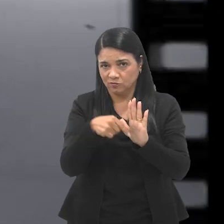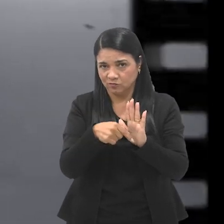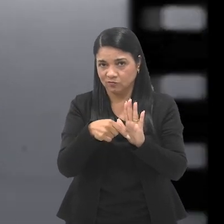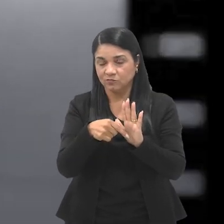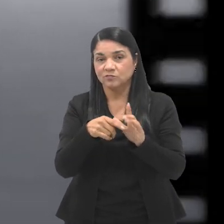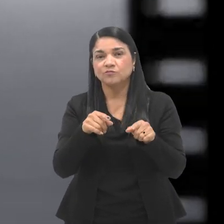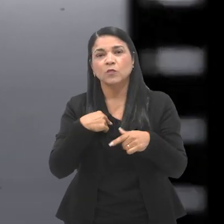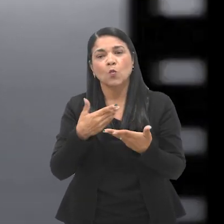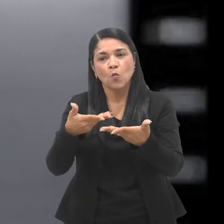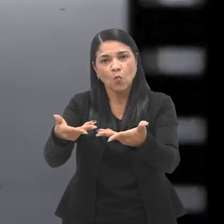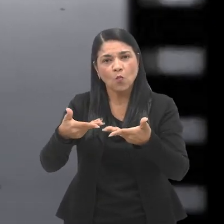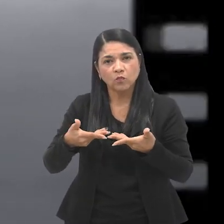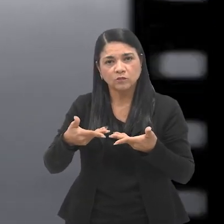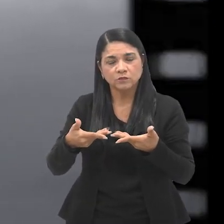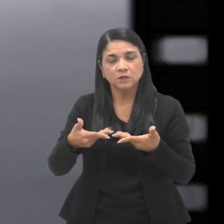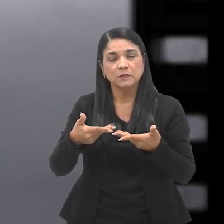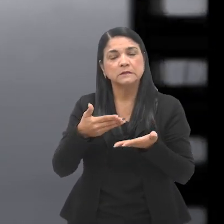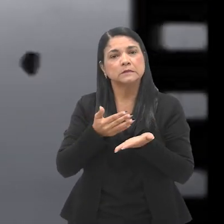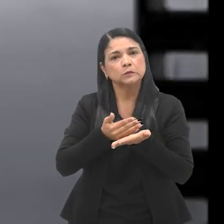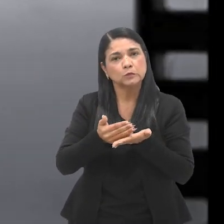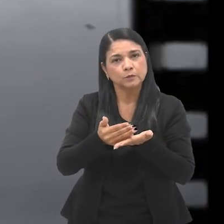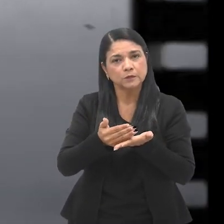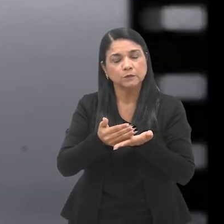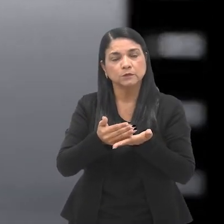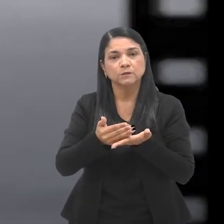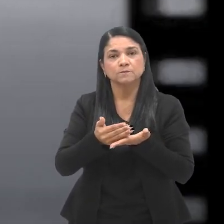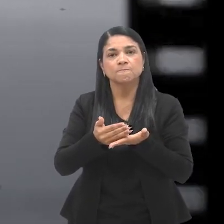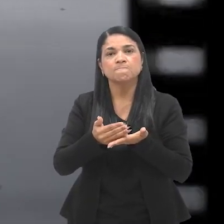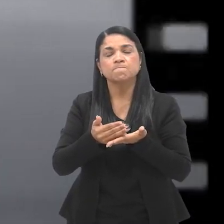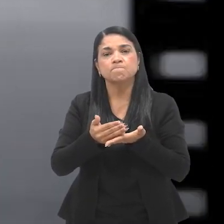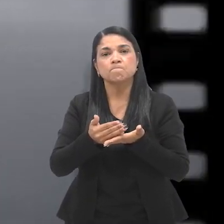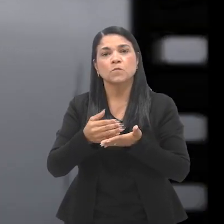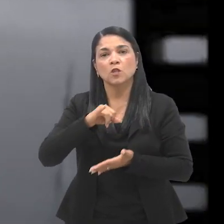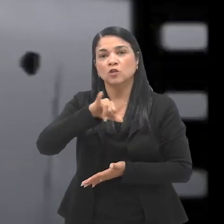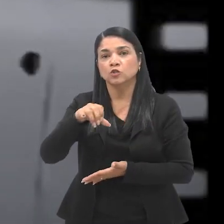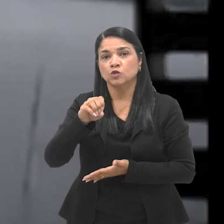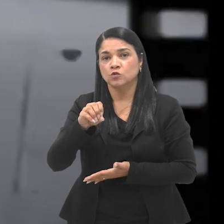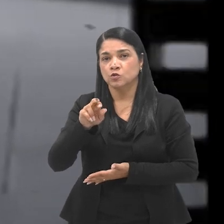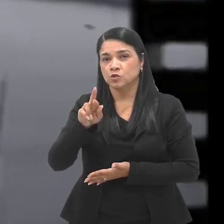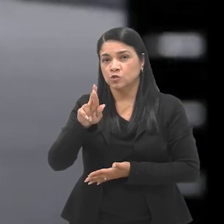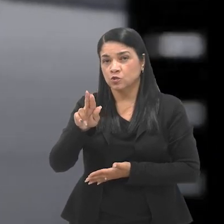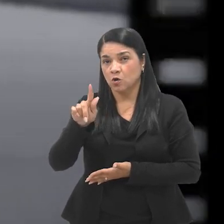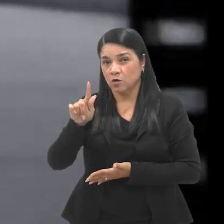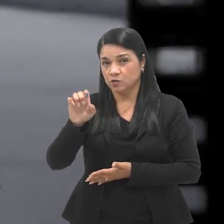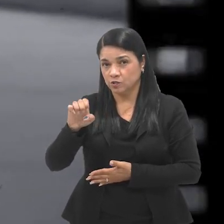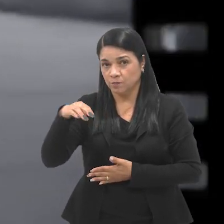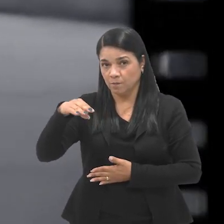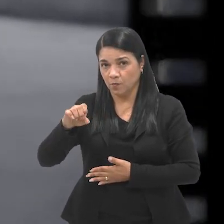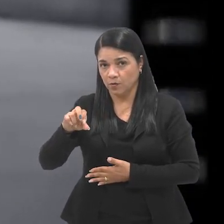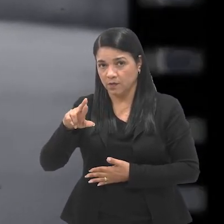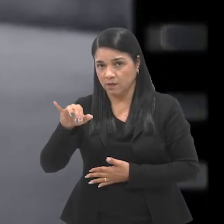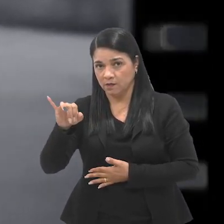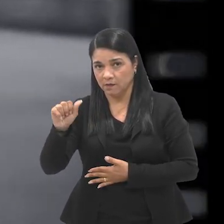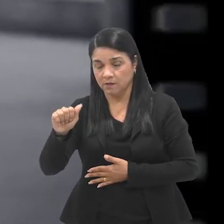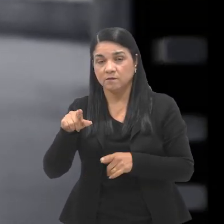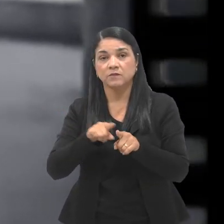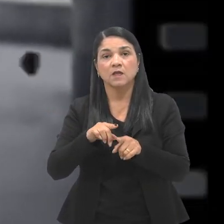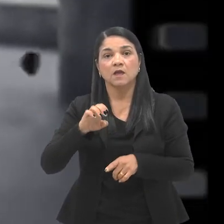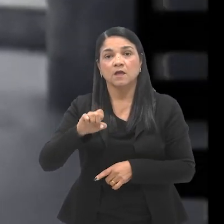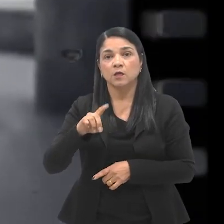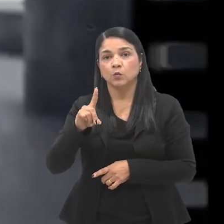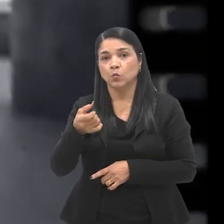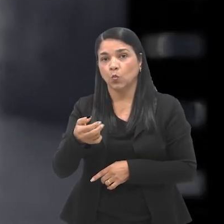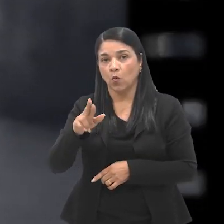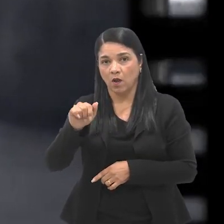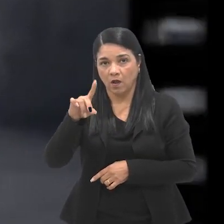desse projeto. Eu convidei, inicialmente, Jorge Moreira,